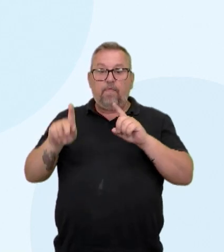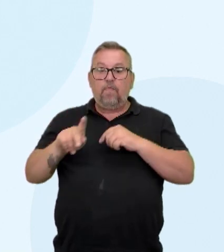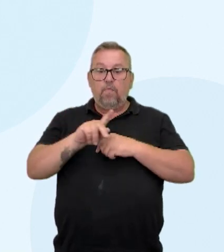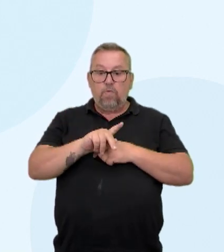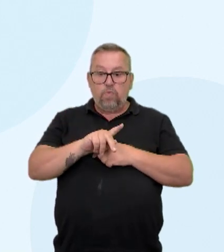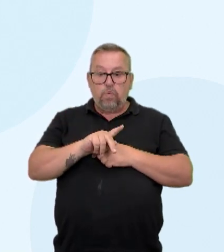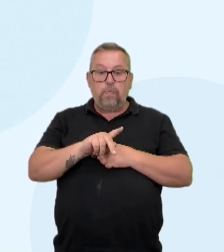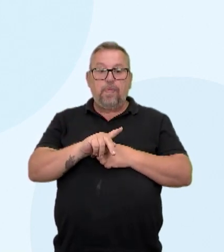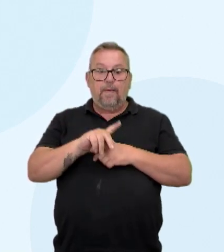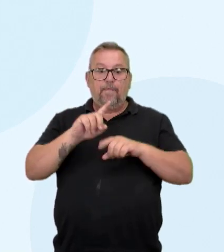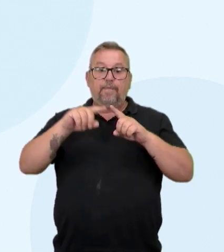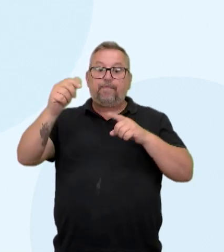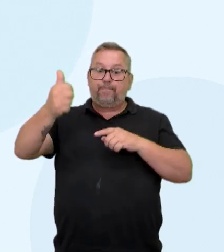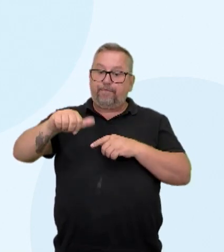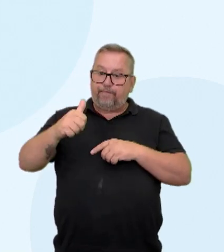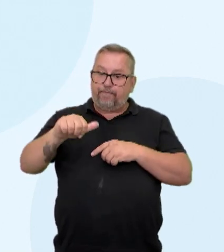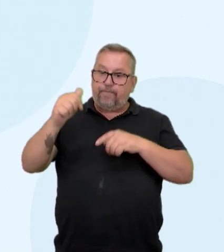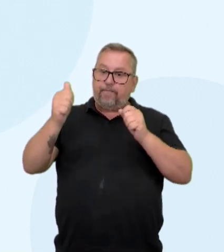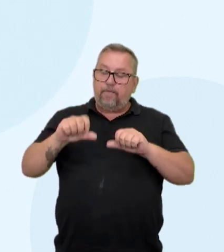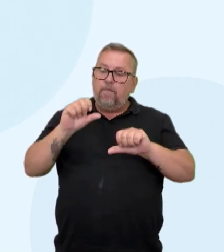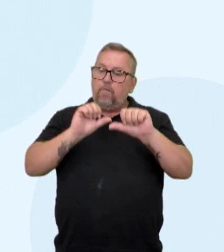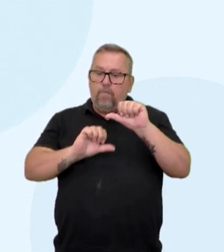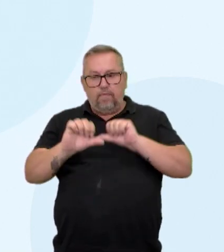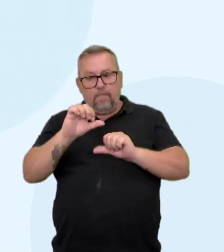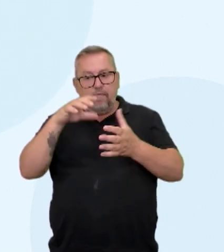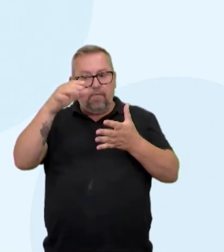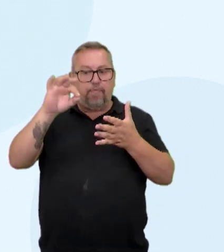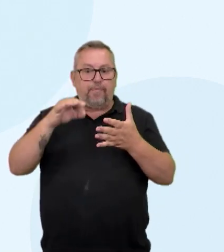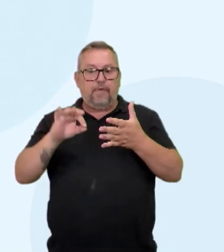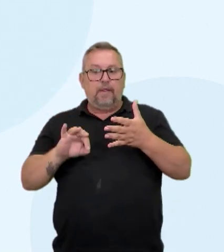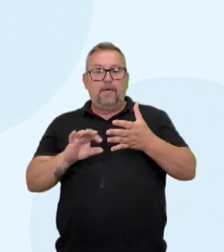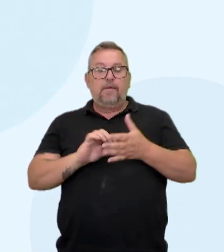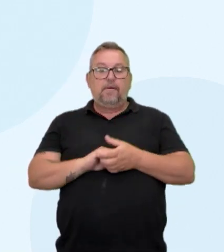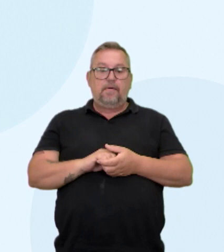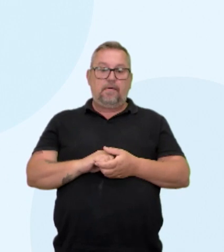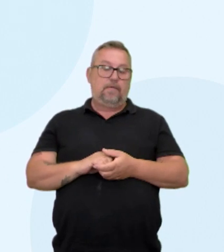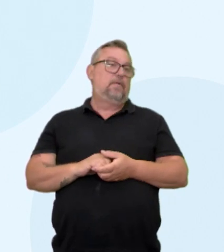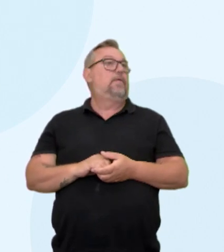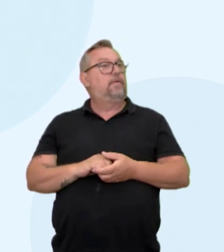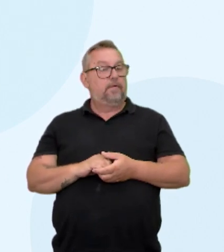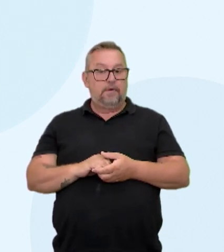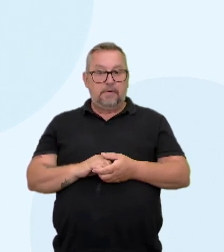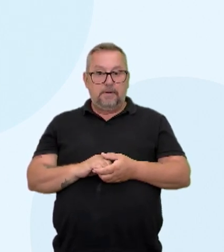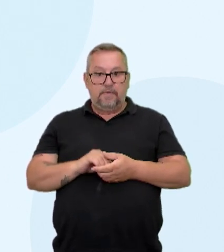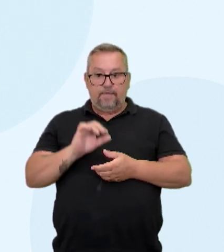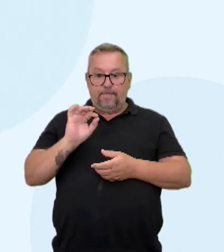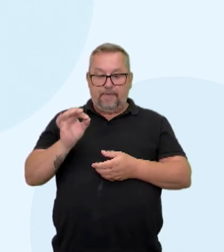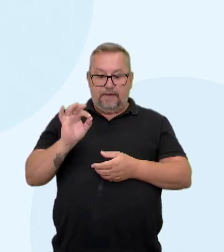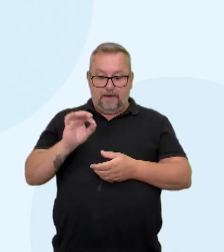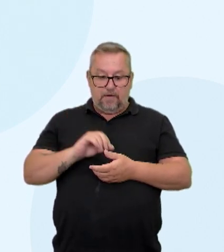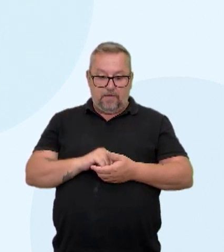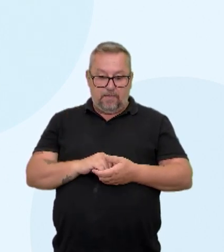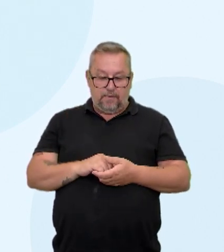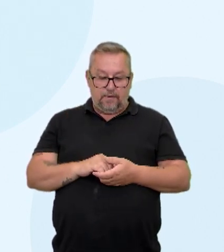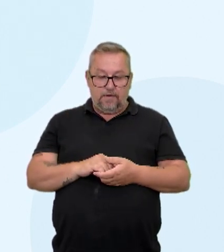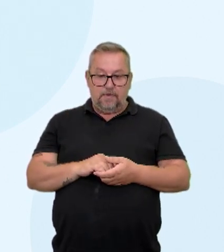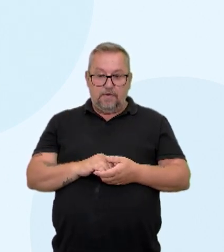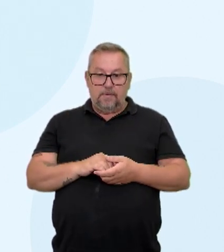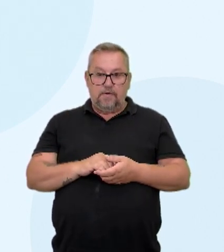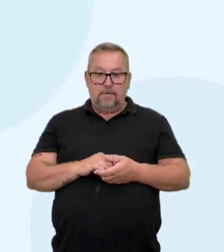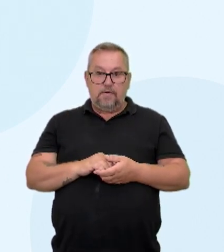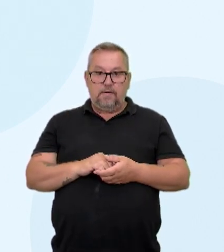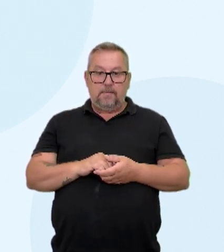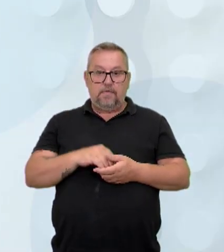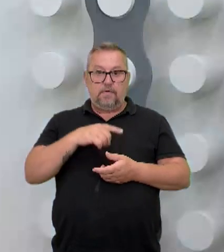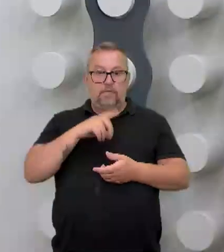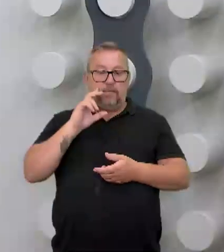papo das últimas aulas, né? Presente ao professor ou professora, se você perceber que tem muitas distorções aí que eles vão avaliar. Por exemplo, eu respondi totalmente